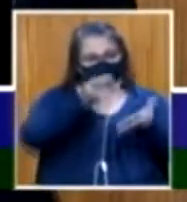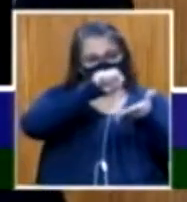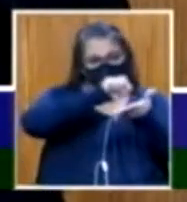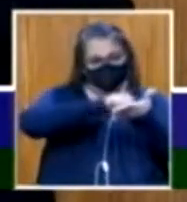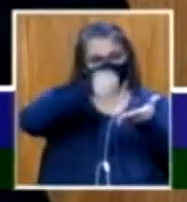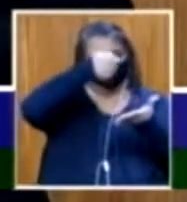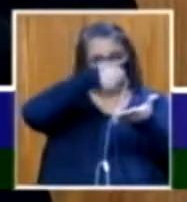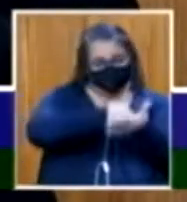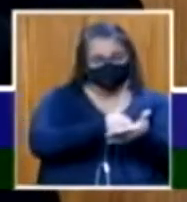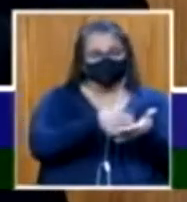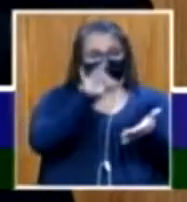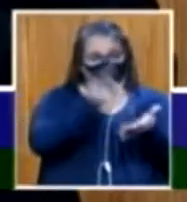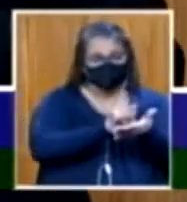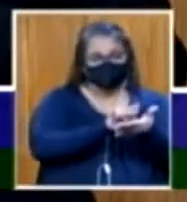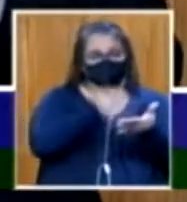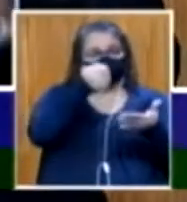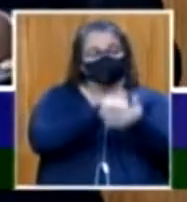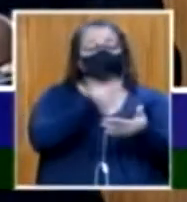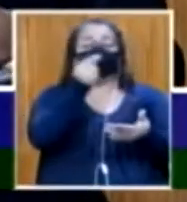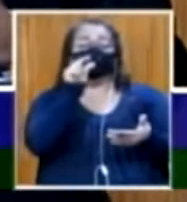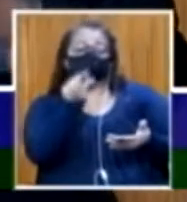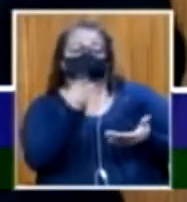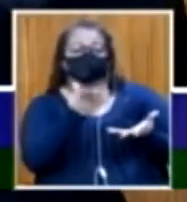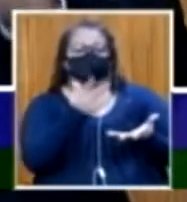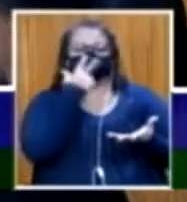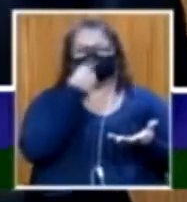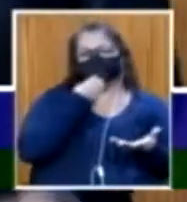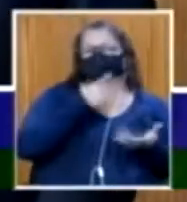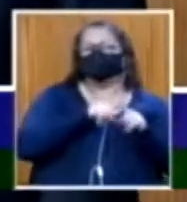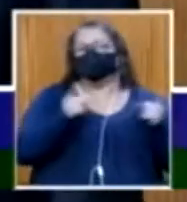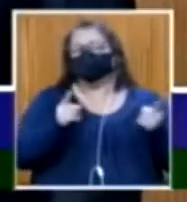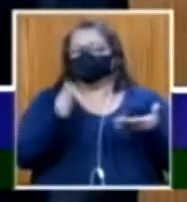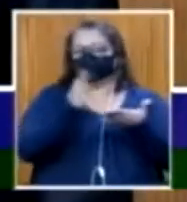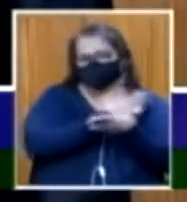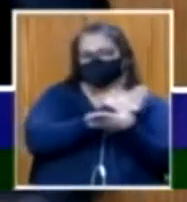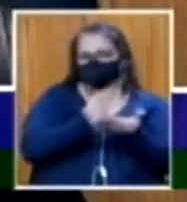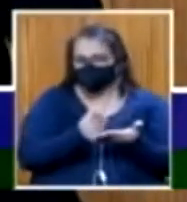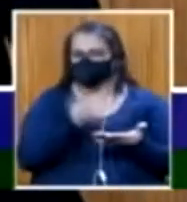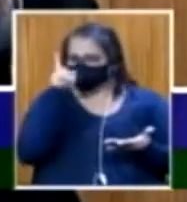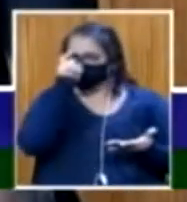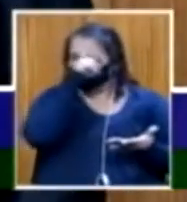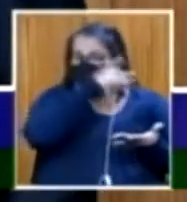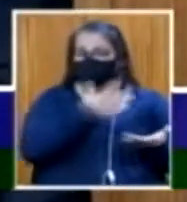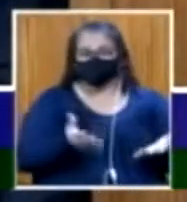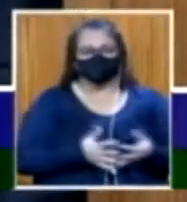e pague 5% de imposto de renda. Parece bom, mas em alguns casos não é. Tá?